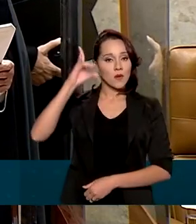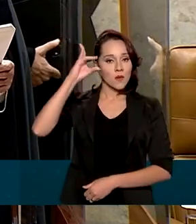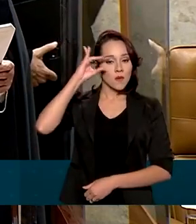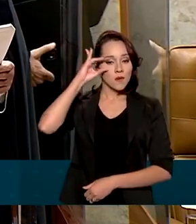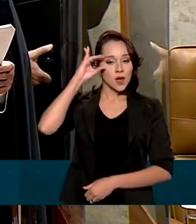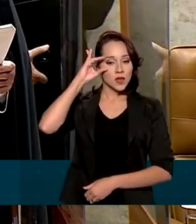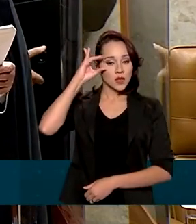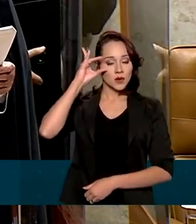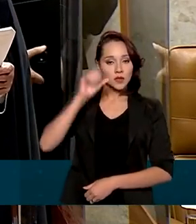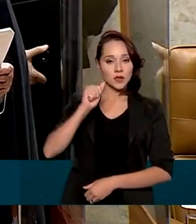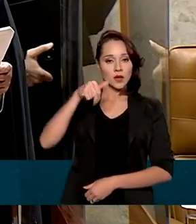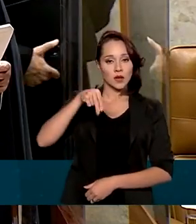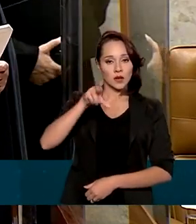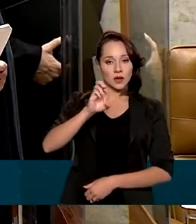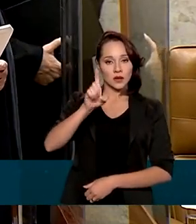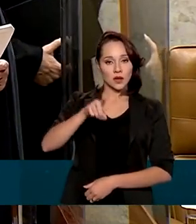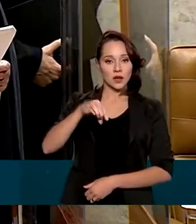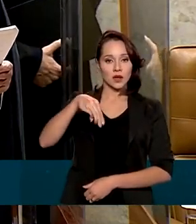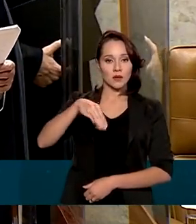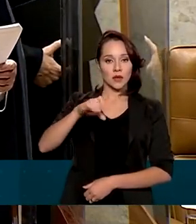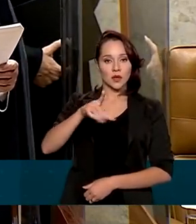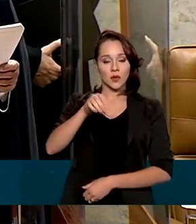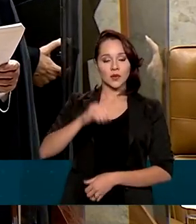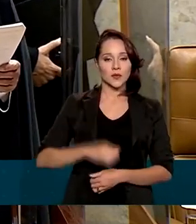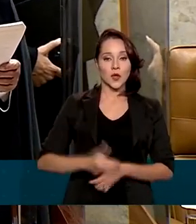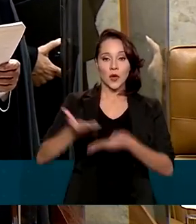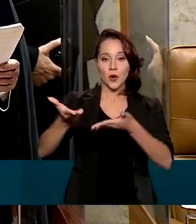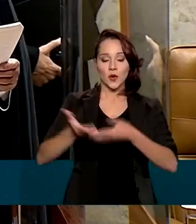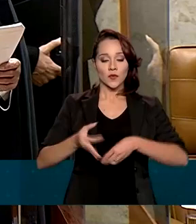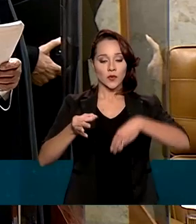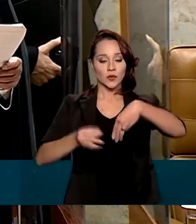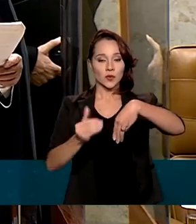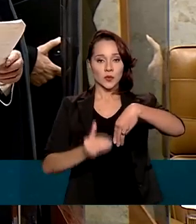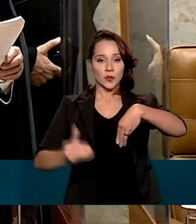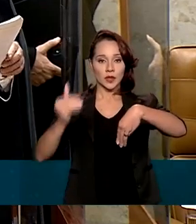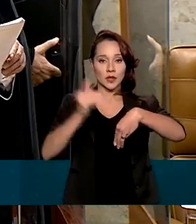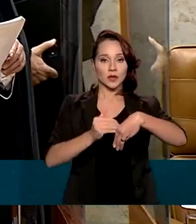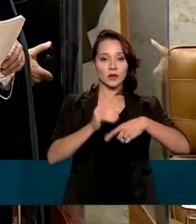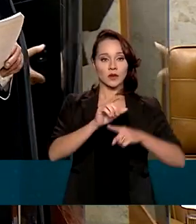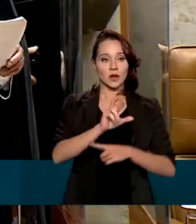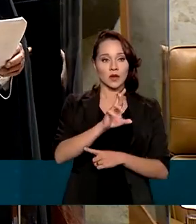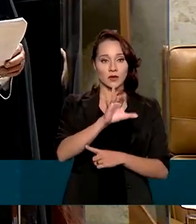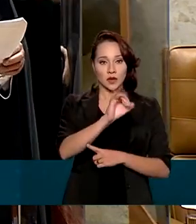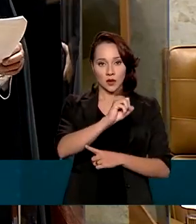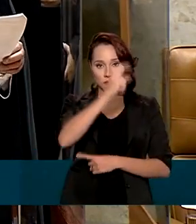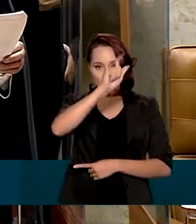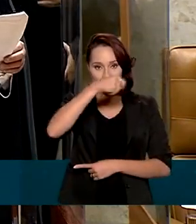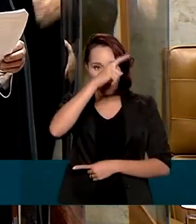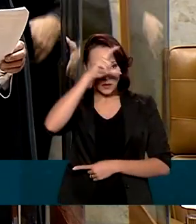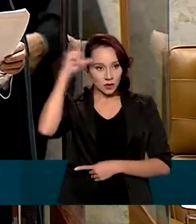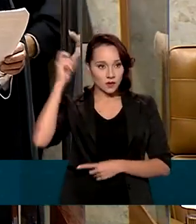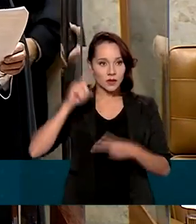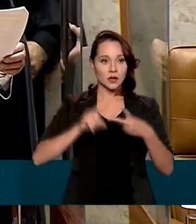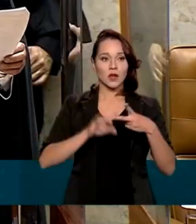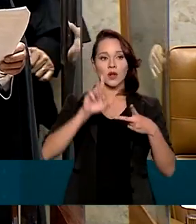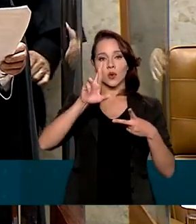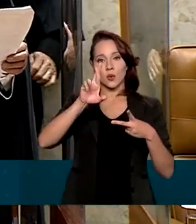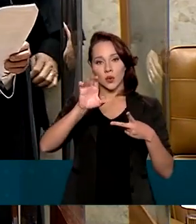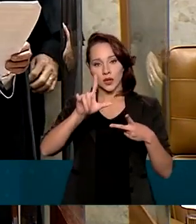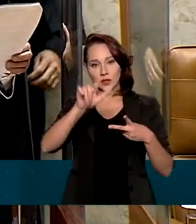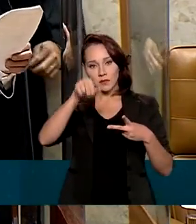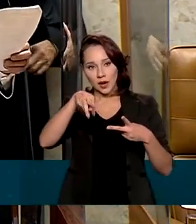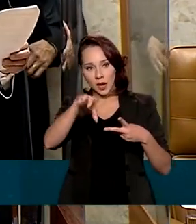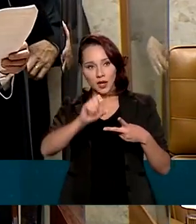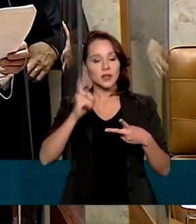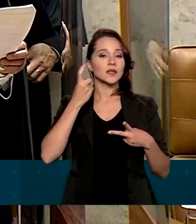de Almeida Mendonça. Convido os ministros Ricardo Lewandowski e Nunes Marques a conduzirem